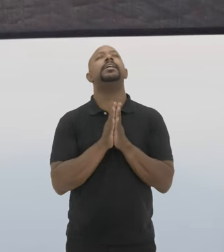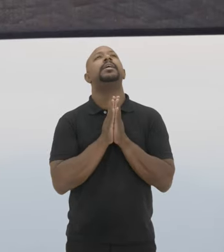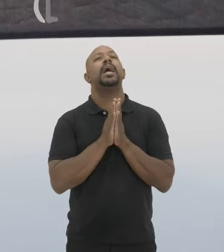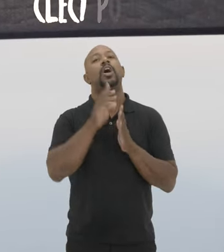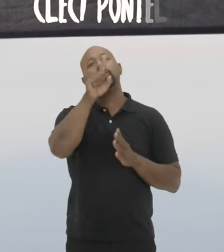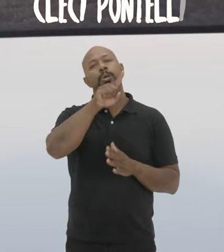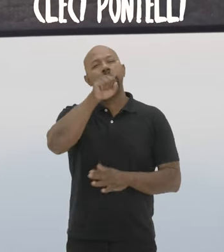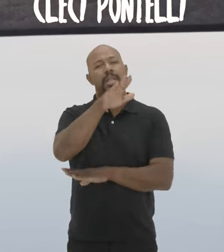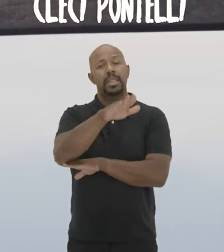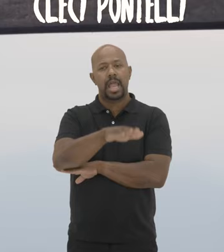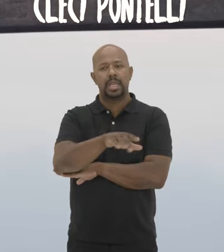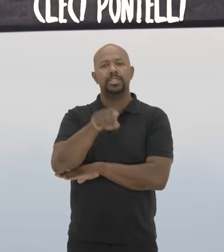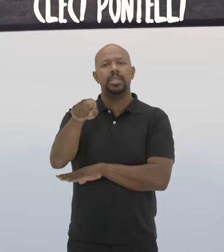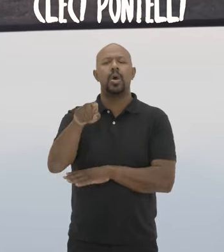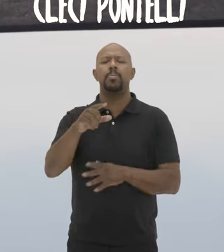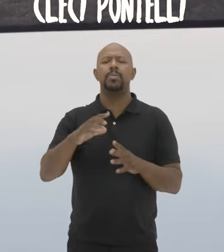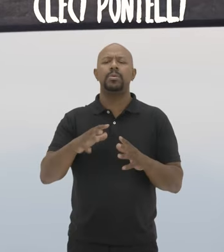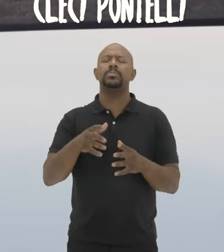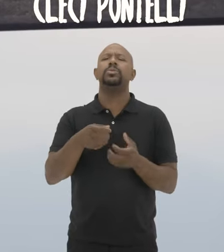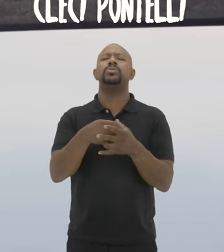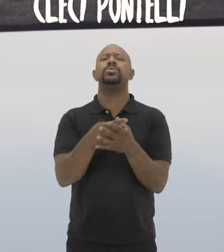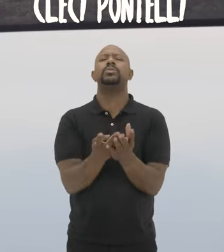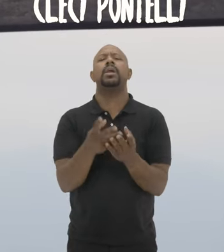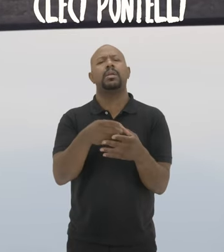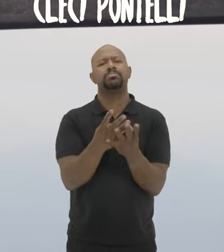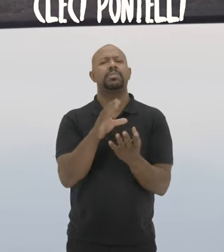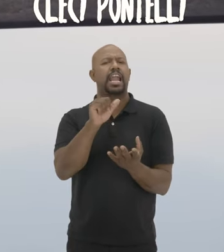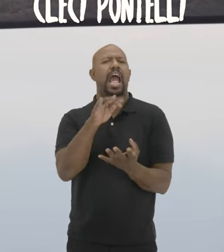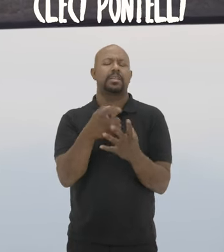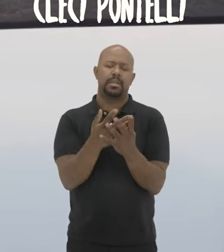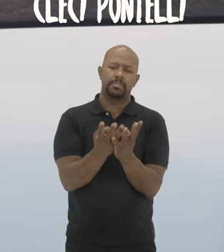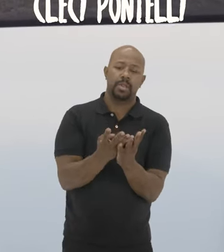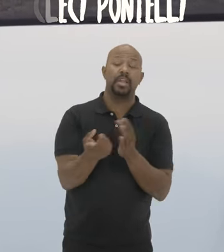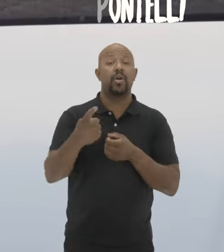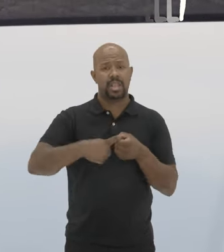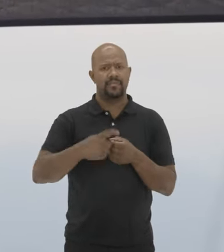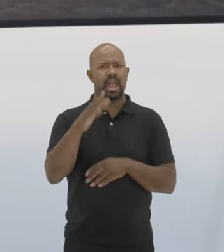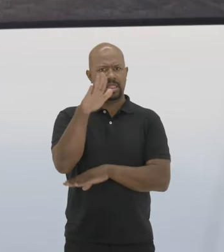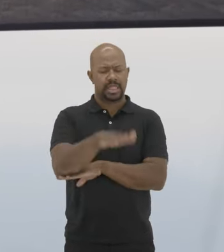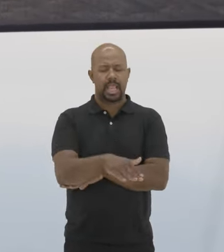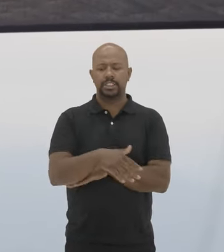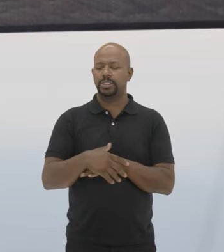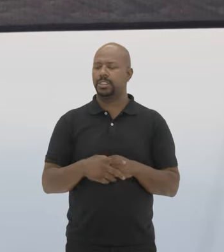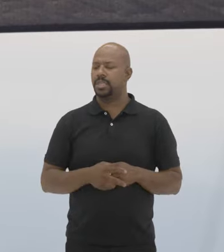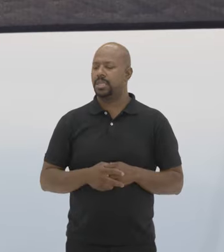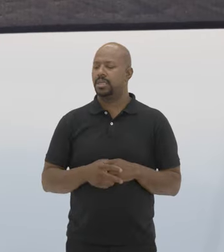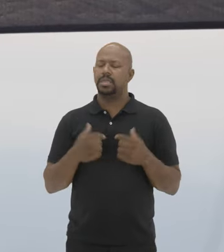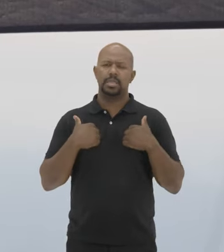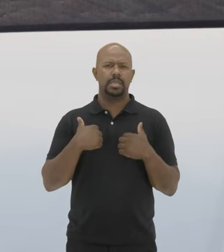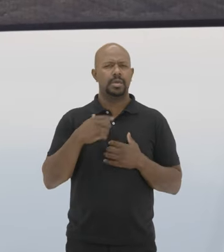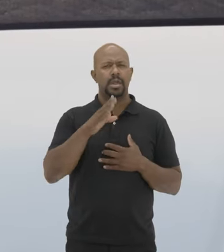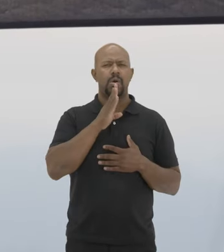Pontelli. Aos domingos de tarde, eles iam pro bolicho jogar carta, jogar bocha, entende, né? E voltavam à tardinha.